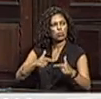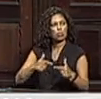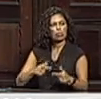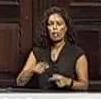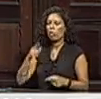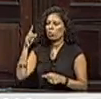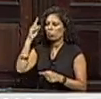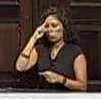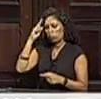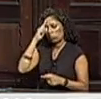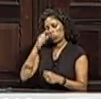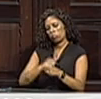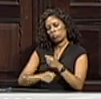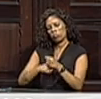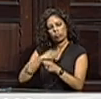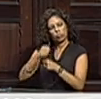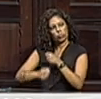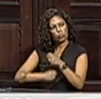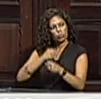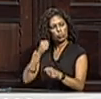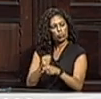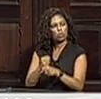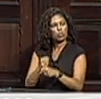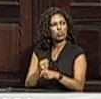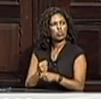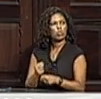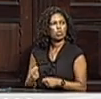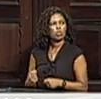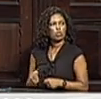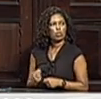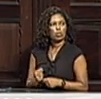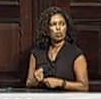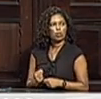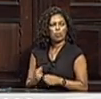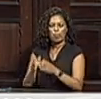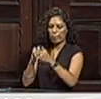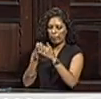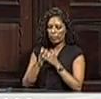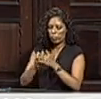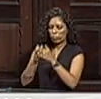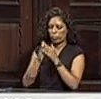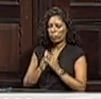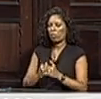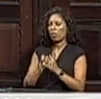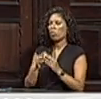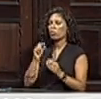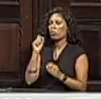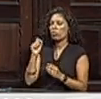Anualmente, e esta casa tem compreendido, para que o parlamento estadual